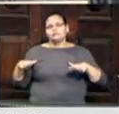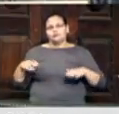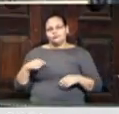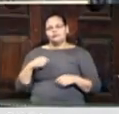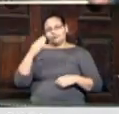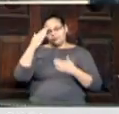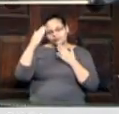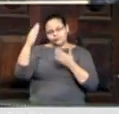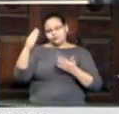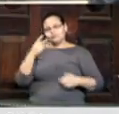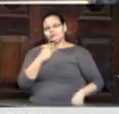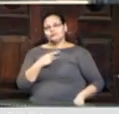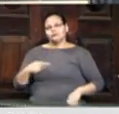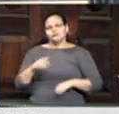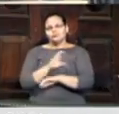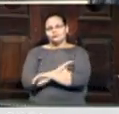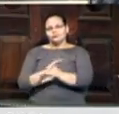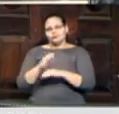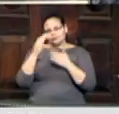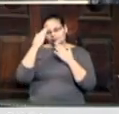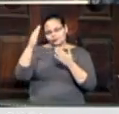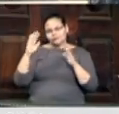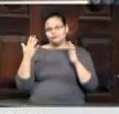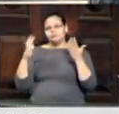Muito obrigado. Eu quero